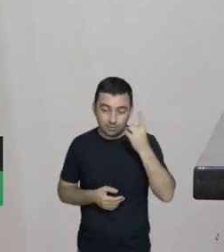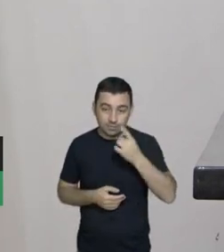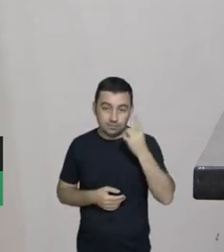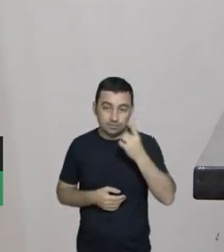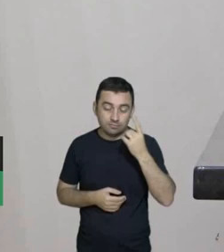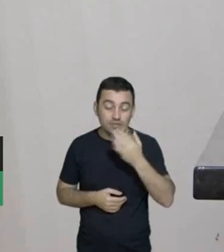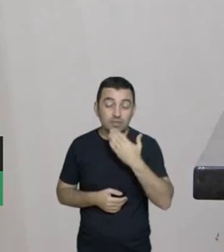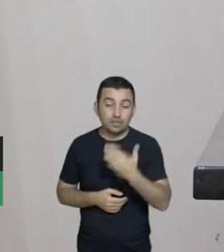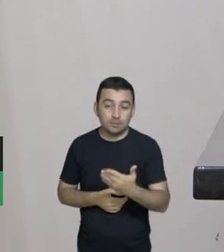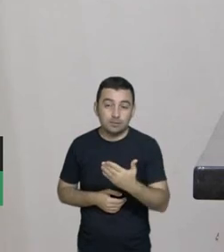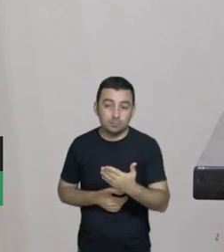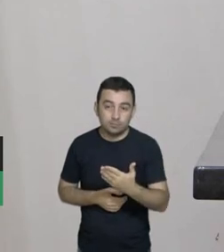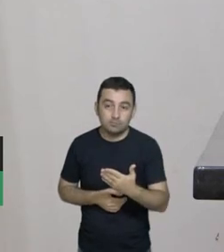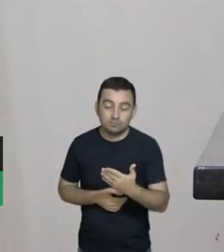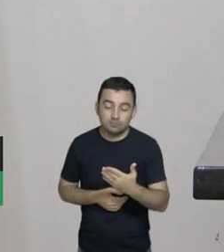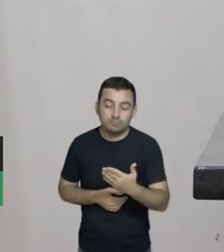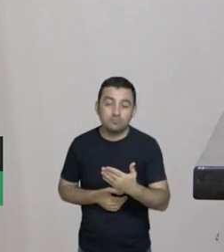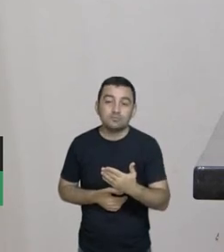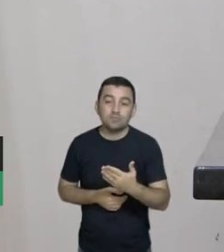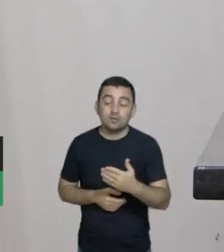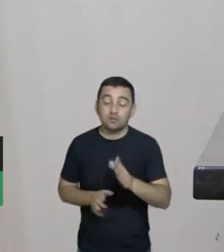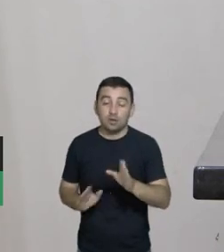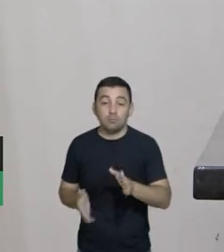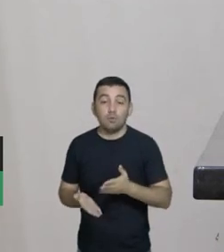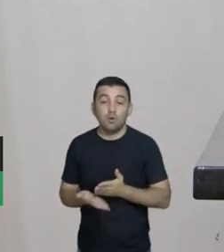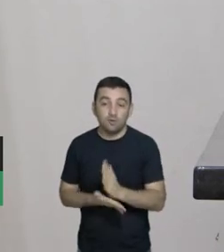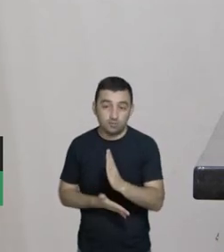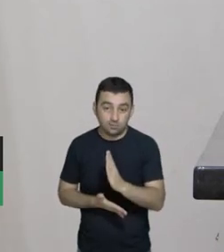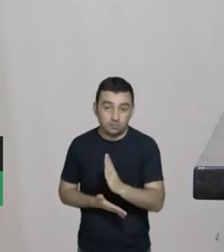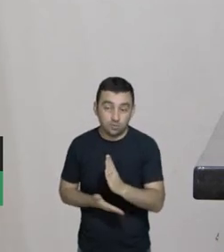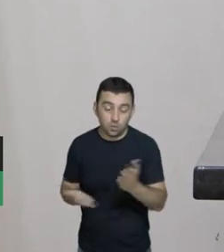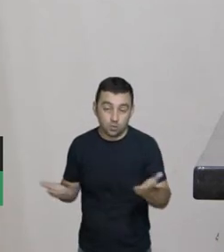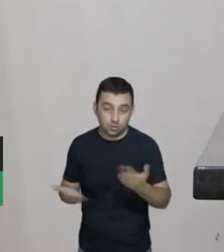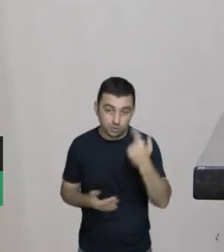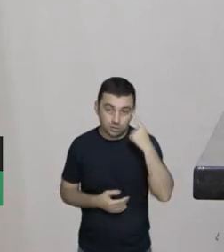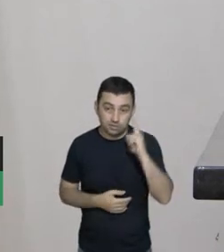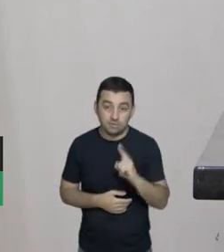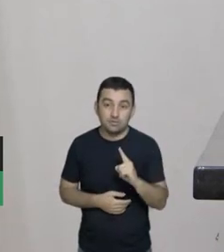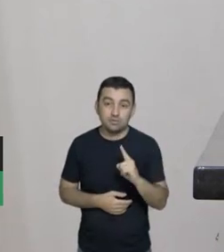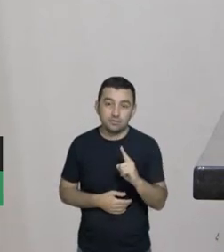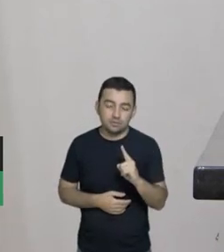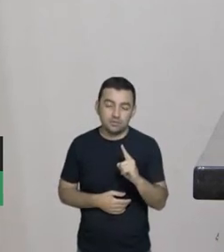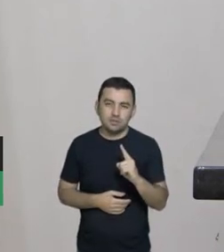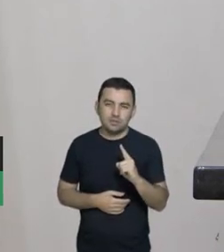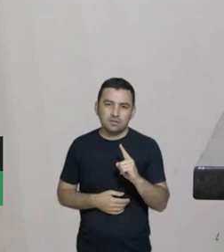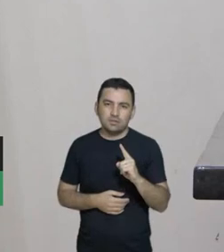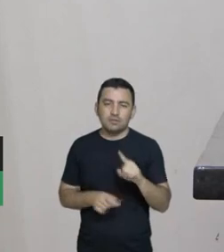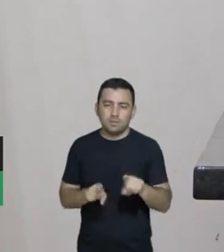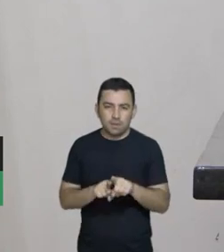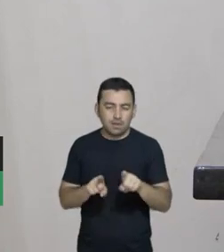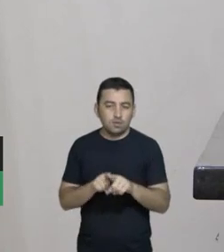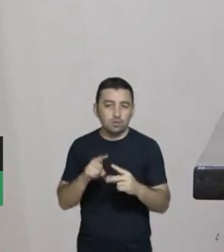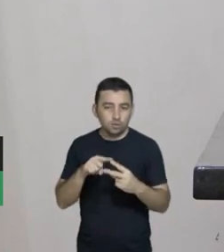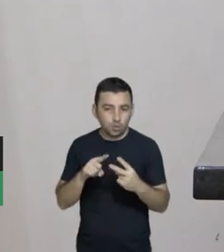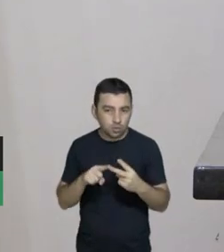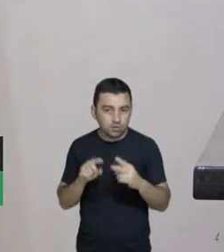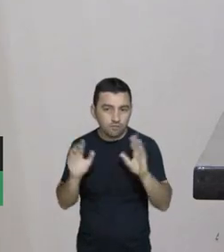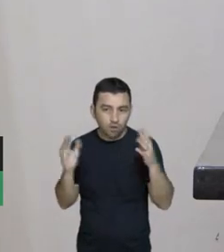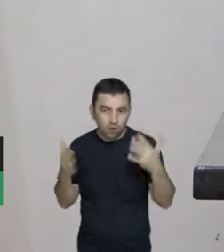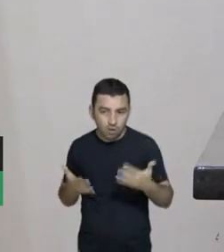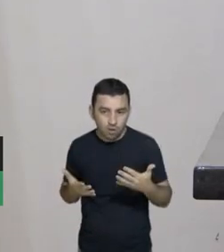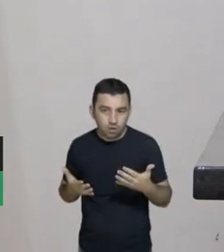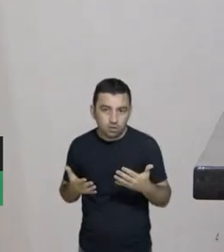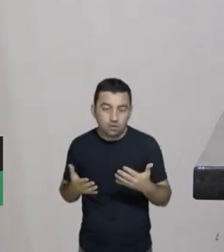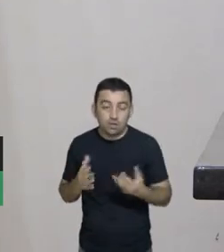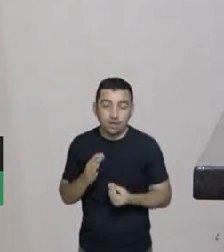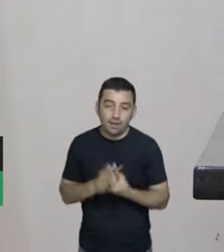requerimento que foi aprovado no dia de hoje e também a dois fóruns que foram criados, uma frente parlamentar e um